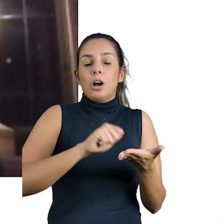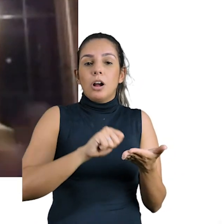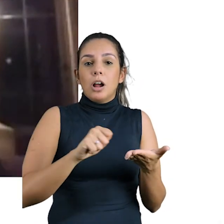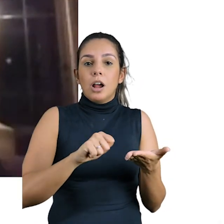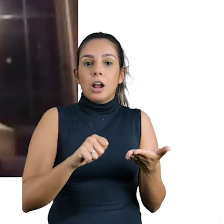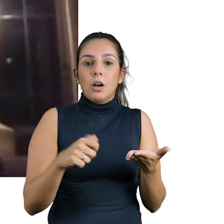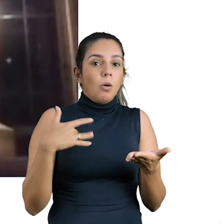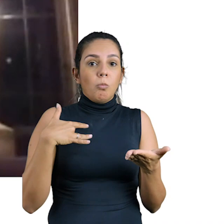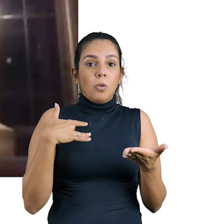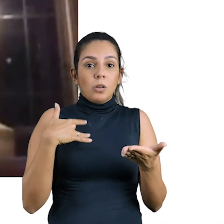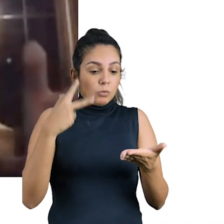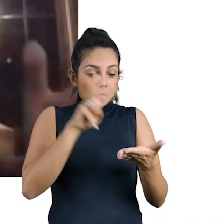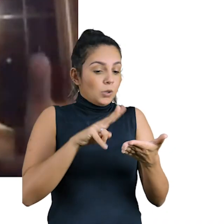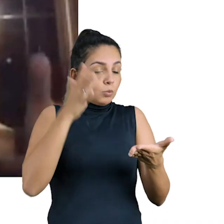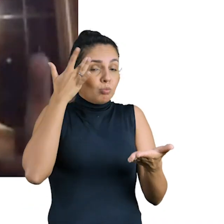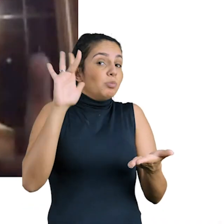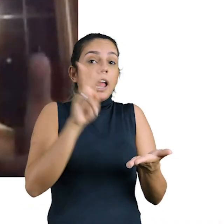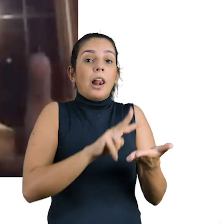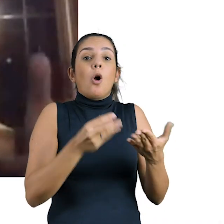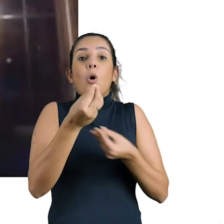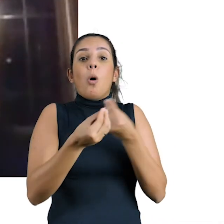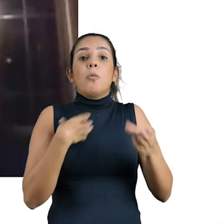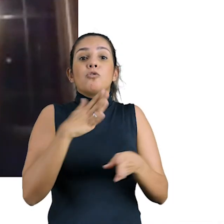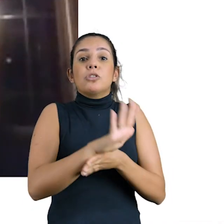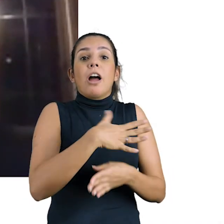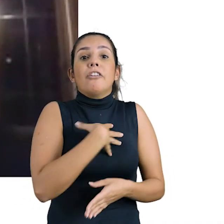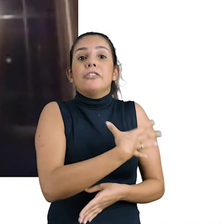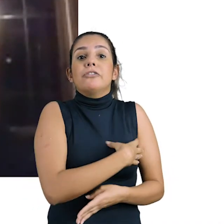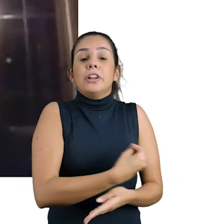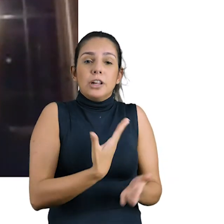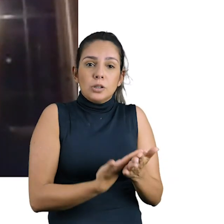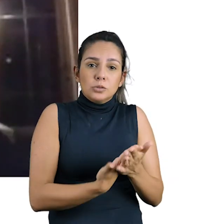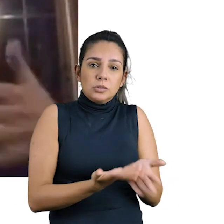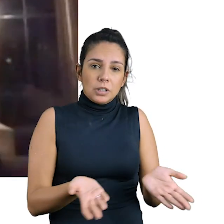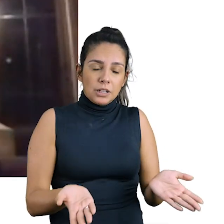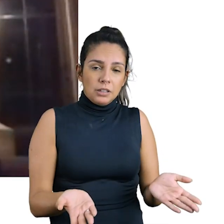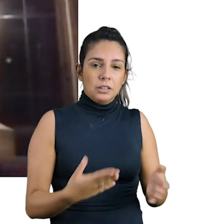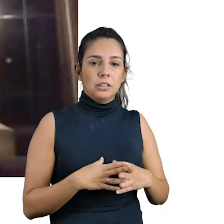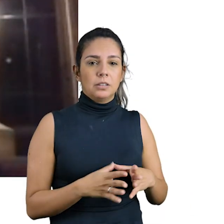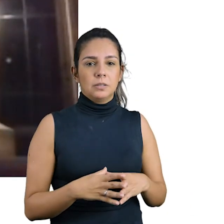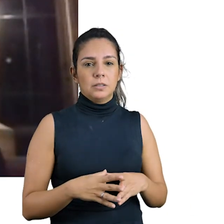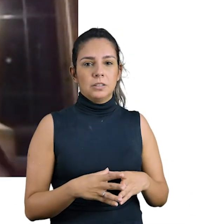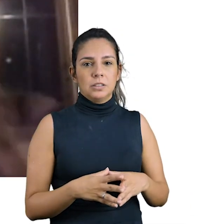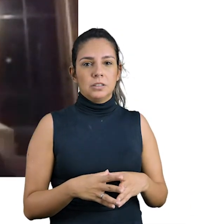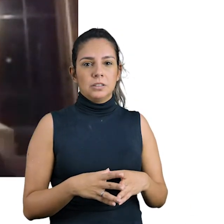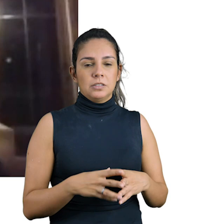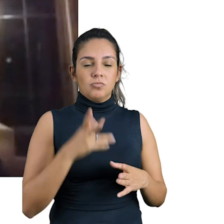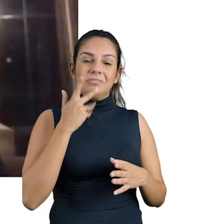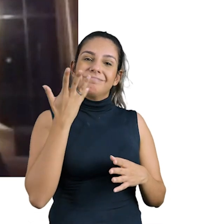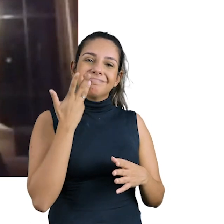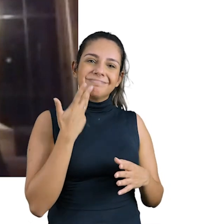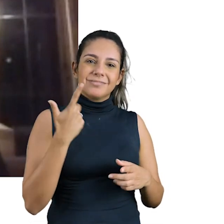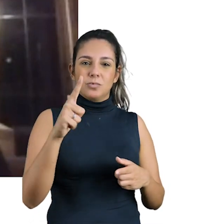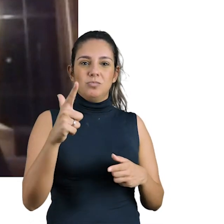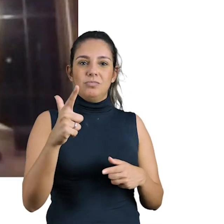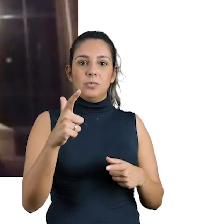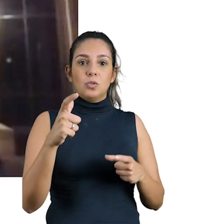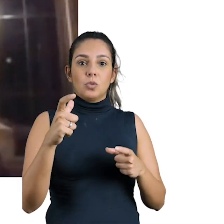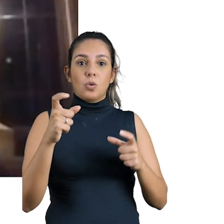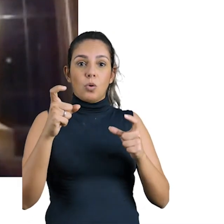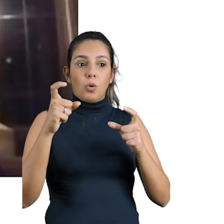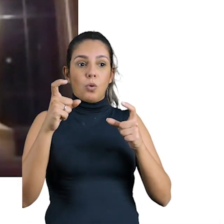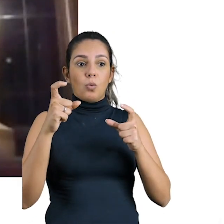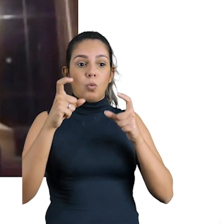o problema é que eu mesma não sei ler essas coisas todas. Então, enfim, há crianças que não têm para